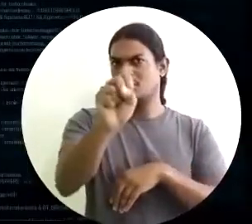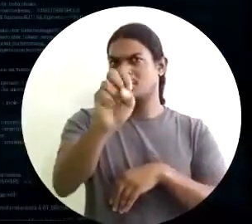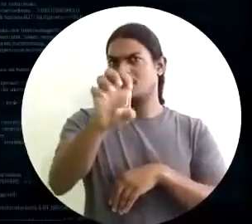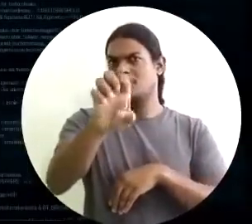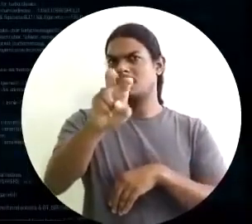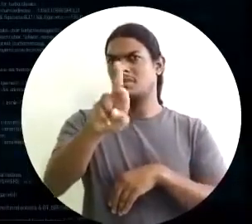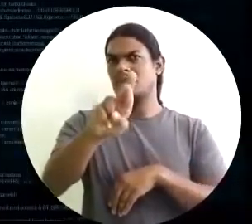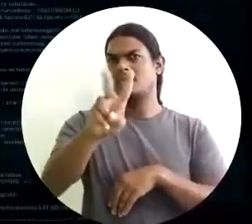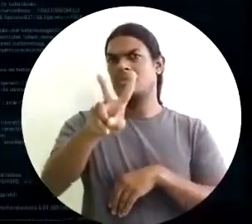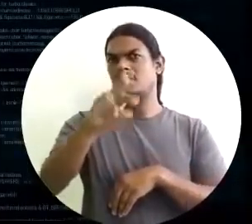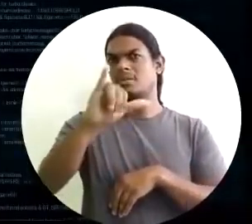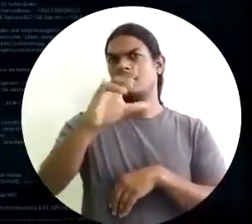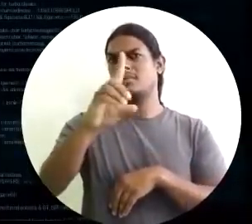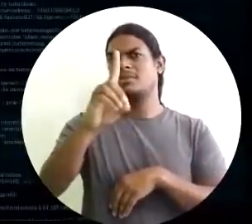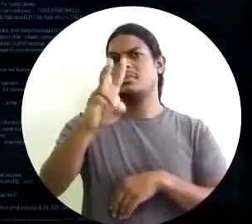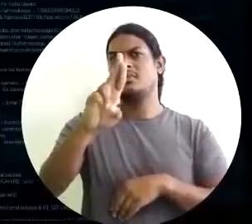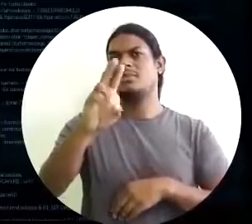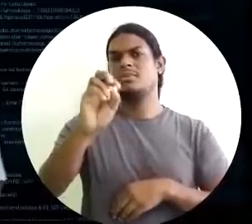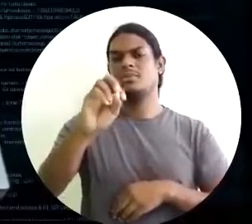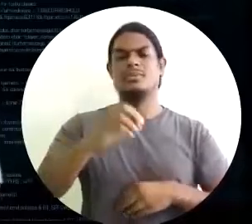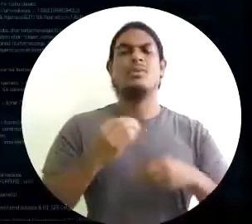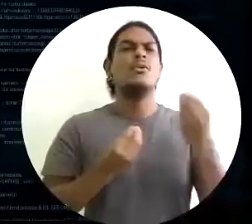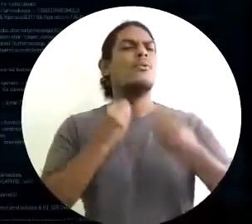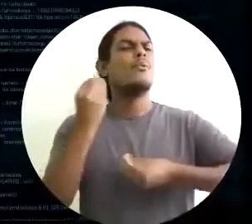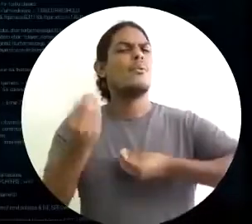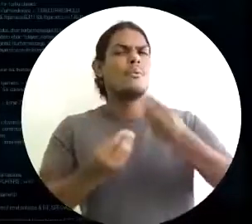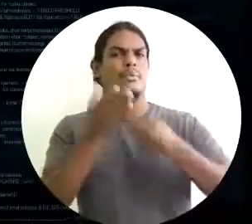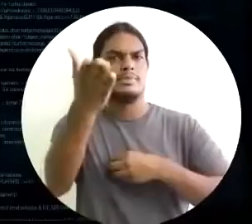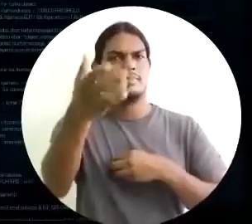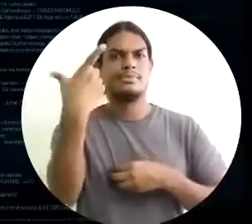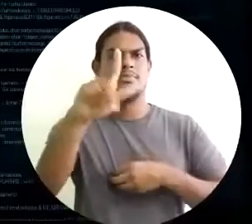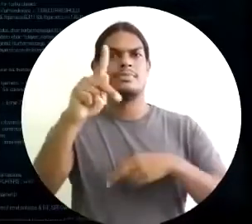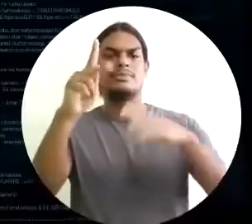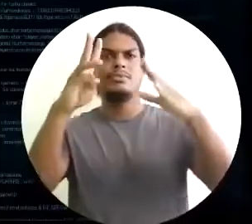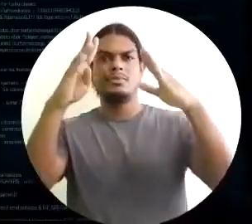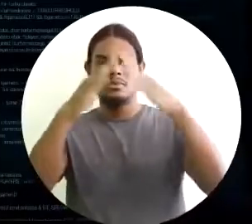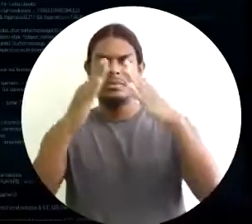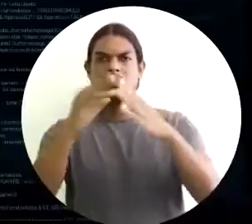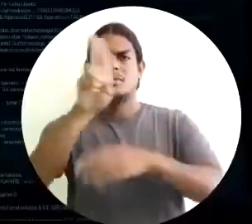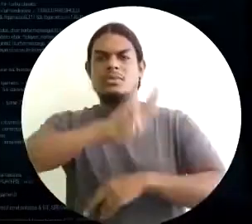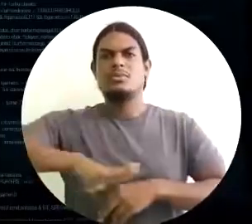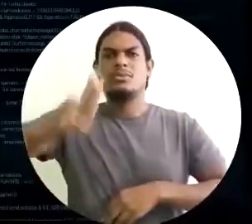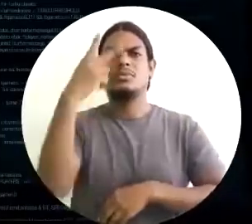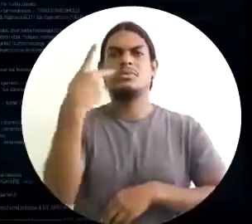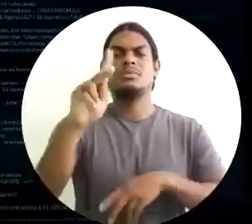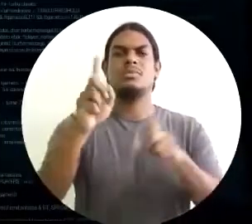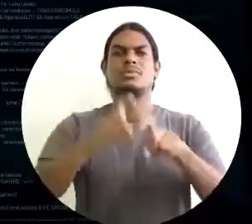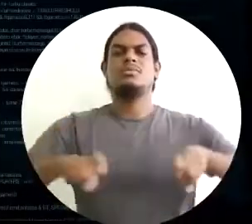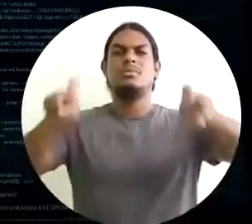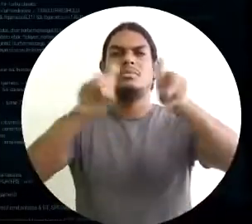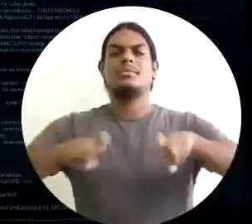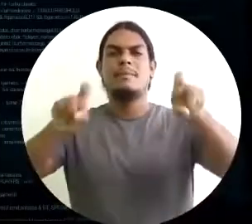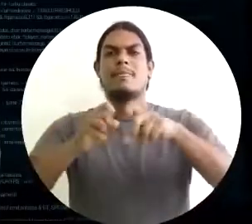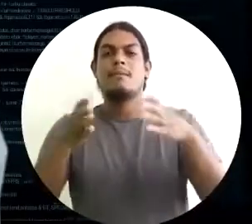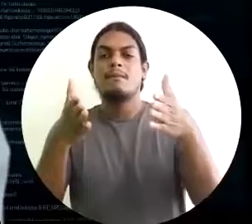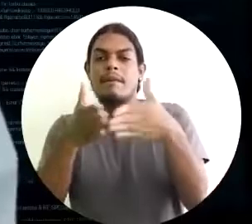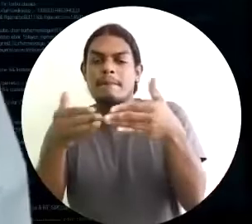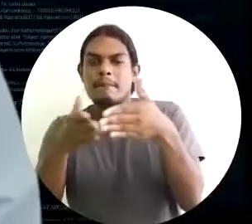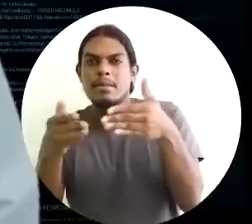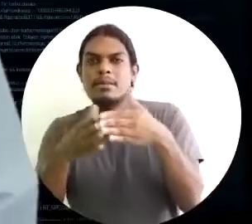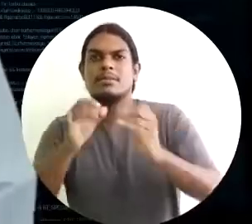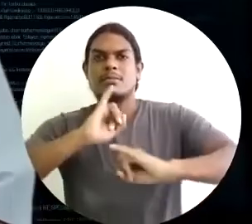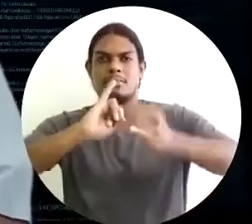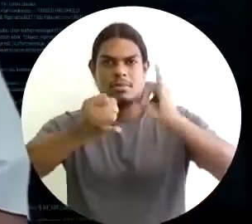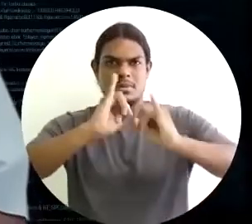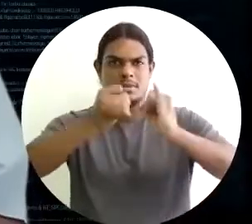Você, na sua casa, utilizando seu computador, utiliza o seu navegador, vai fazer uma solicitação. Essa solicitação